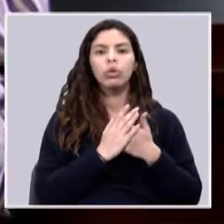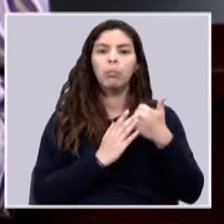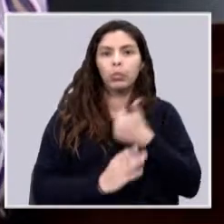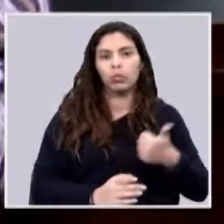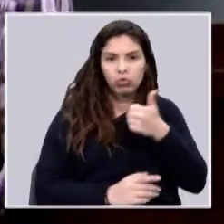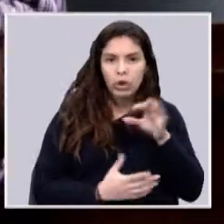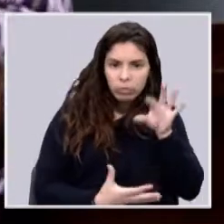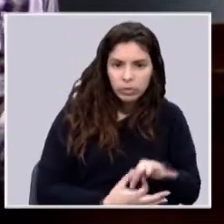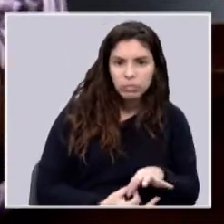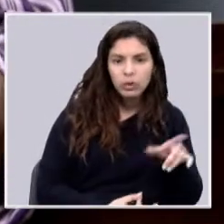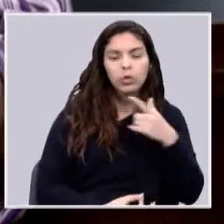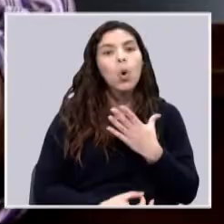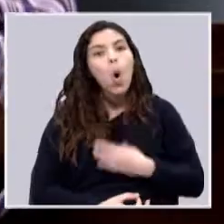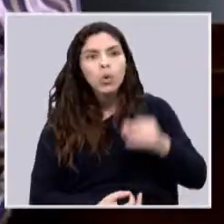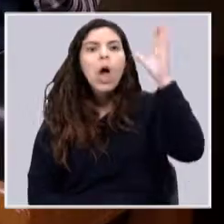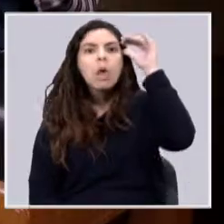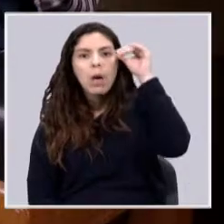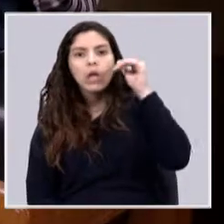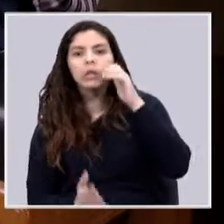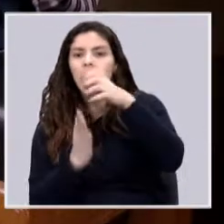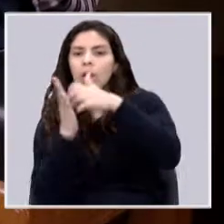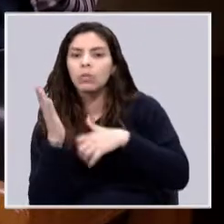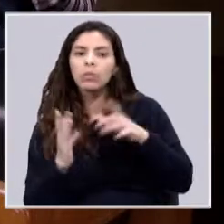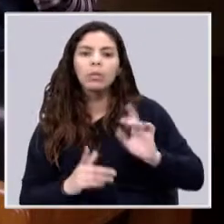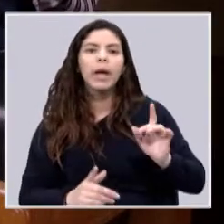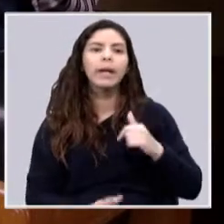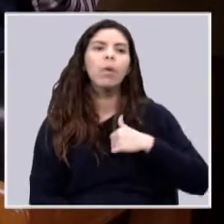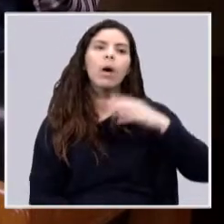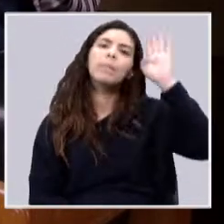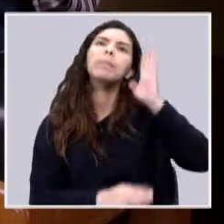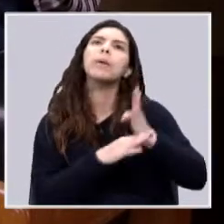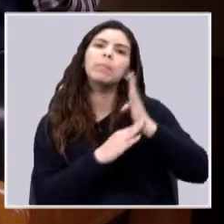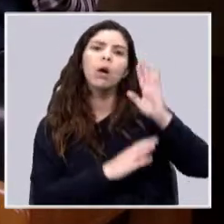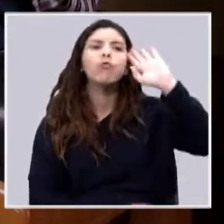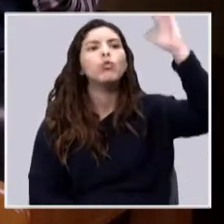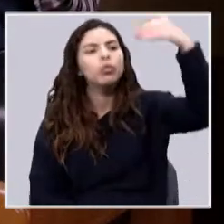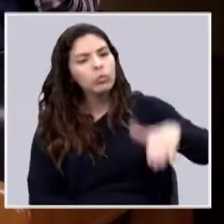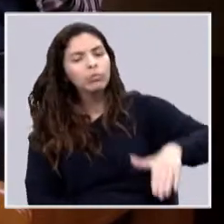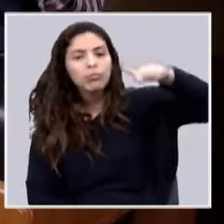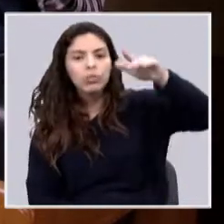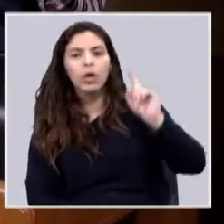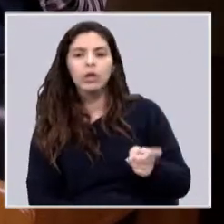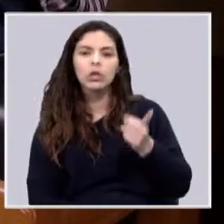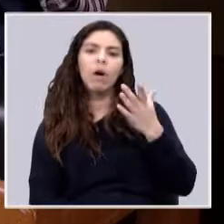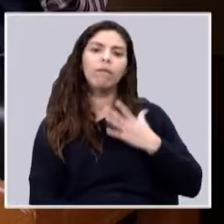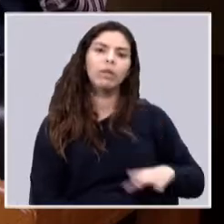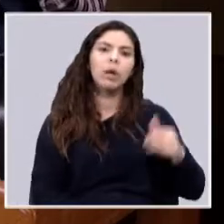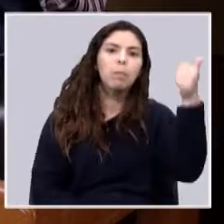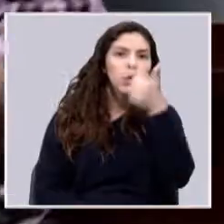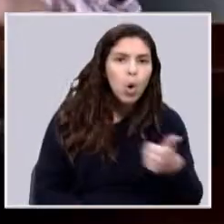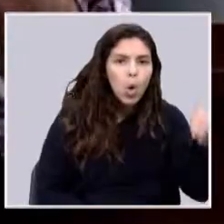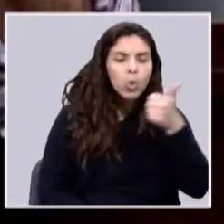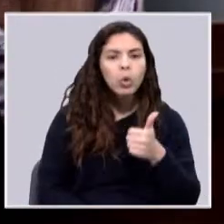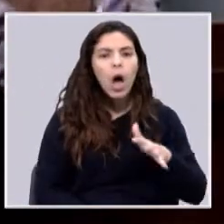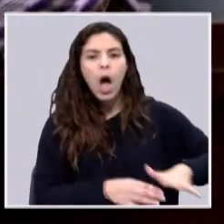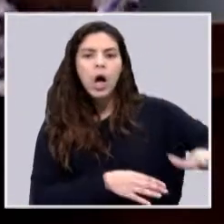miúdo que sempre gostei de bicharada em geral. As minhas composições, não é, aquelas redações do que é que eu quero ser quando for grande, eram sempre biólogo